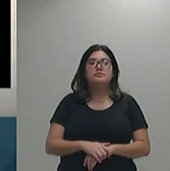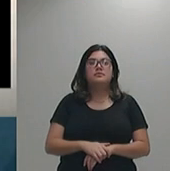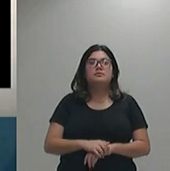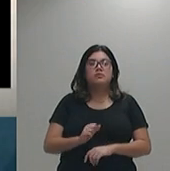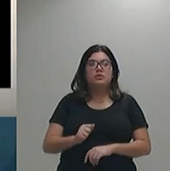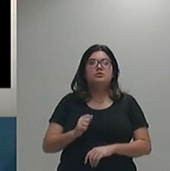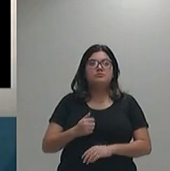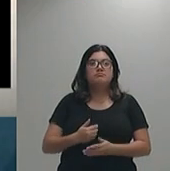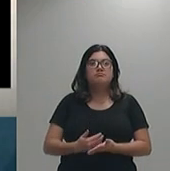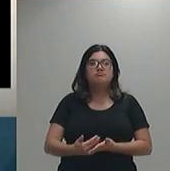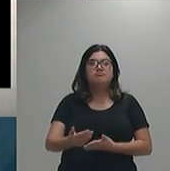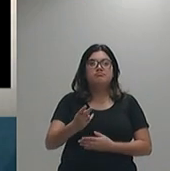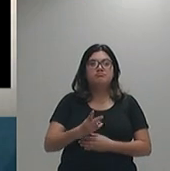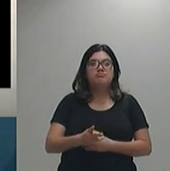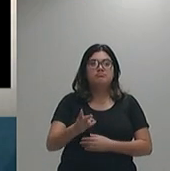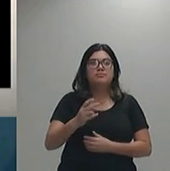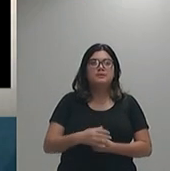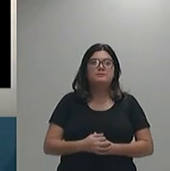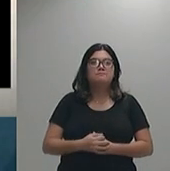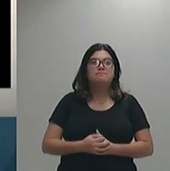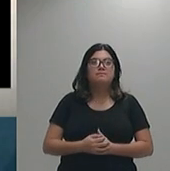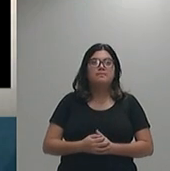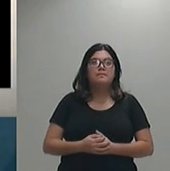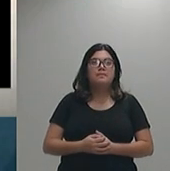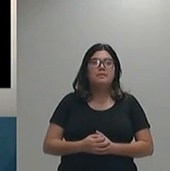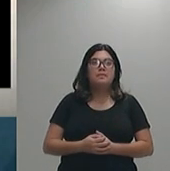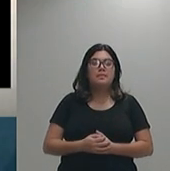favor muito obrigado